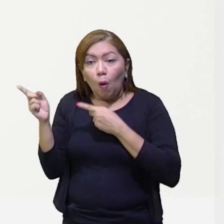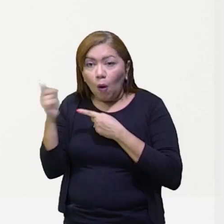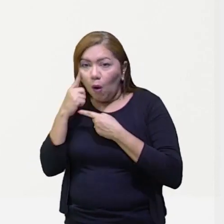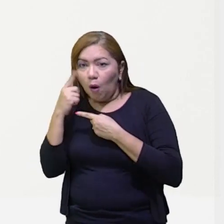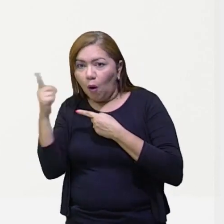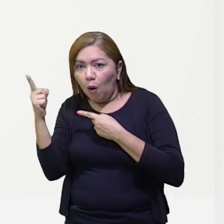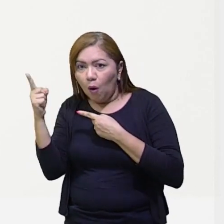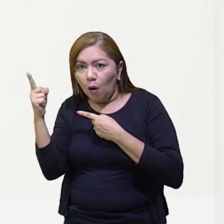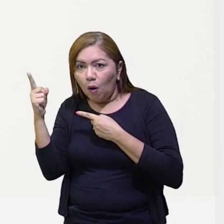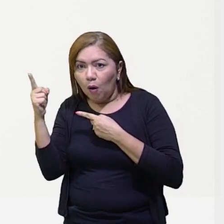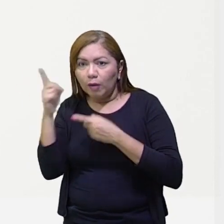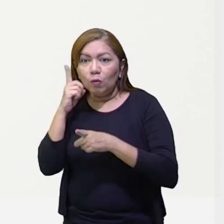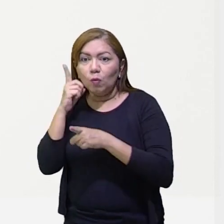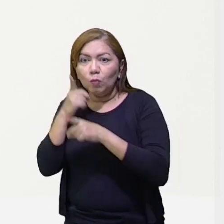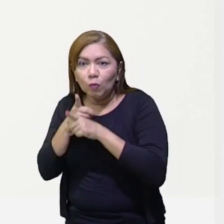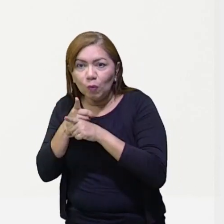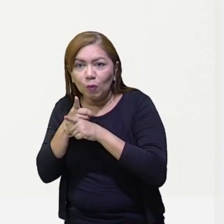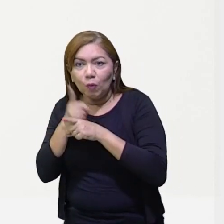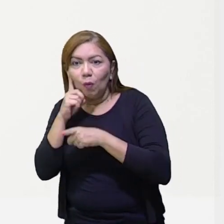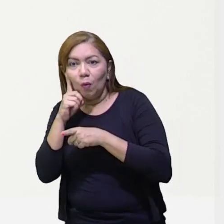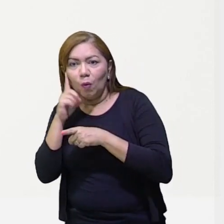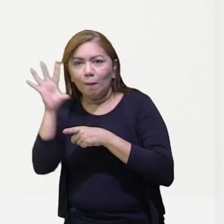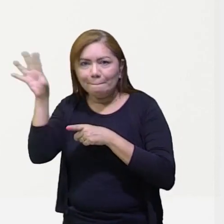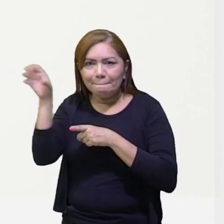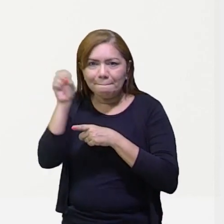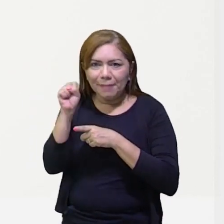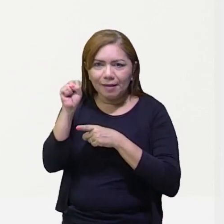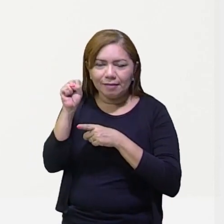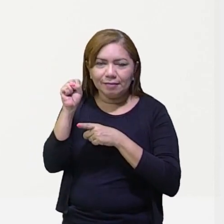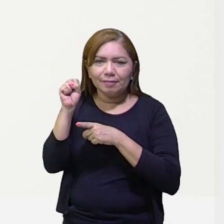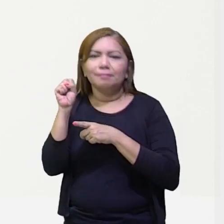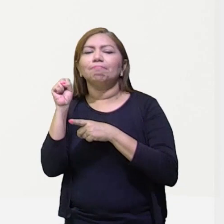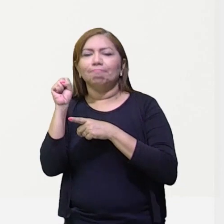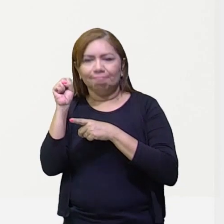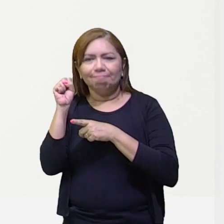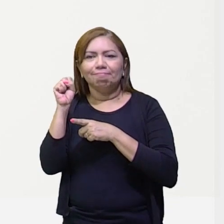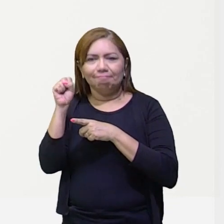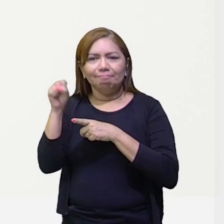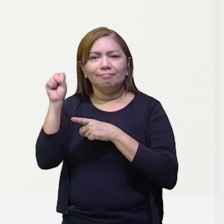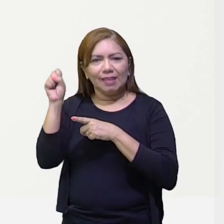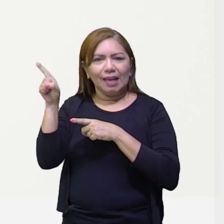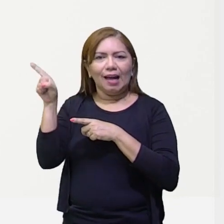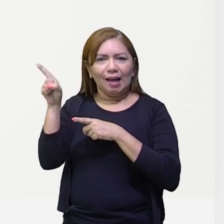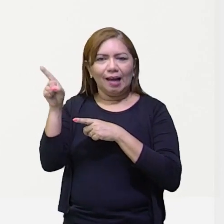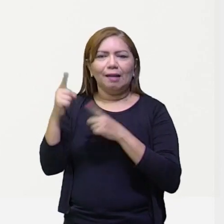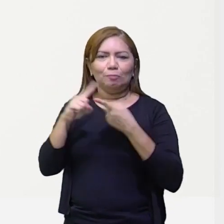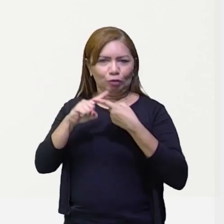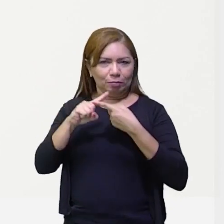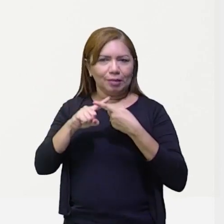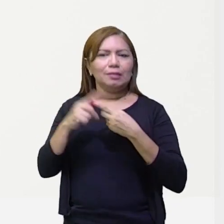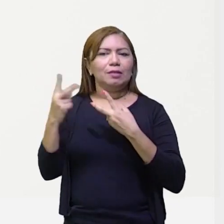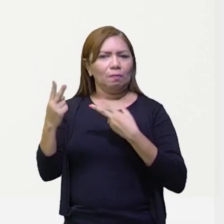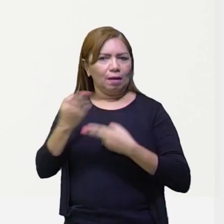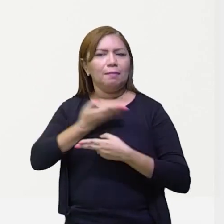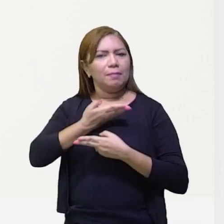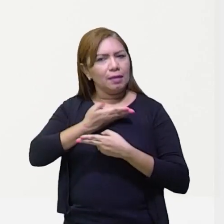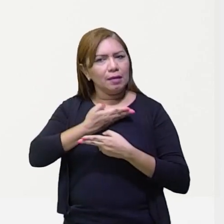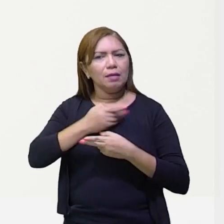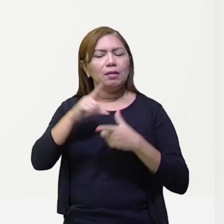aqui, ó. Encontrei. Ó, lembra que eu falei multiplicação? É a amiga da divisão? Então, vamos